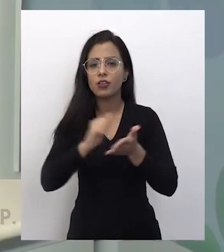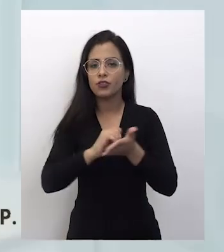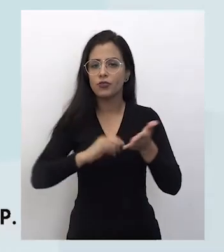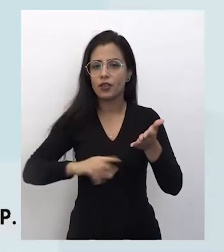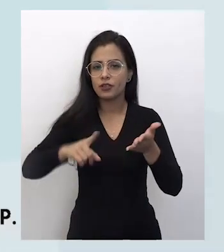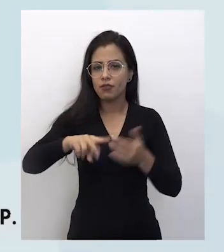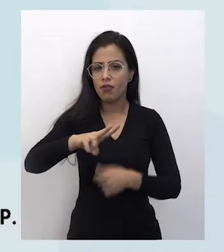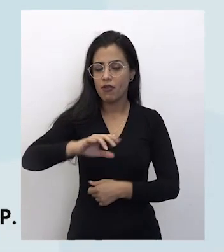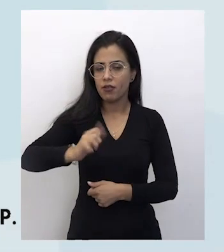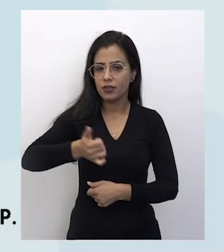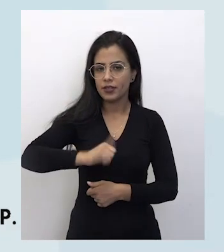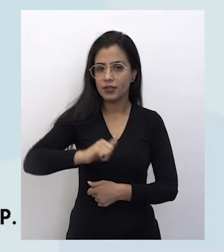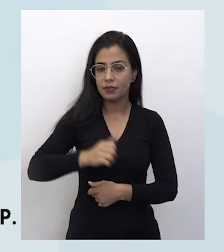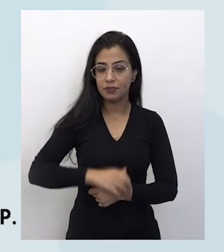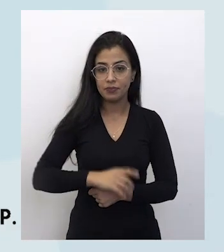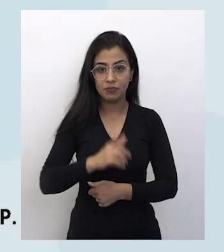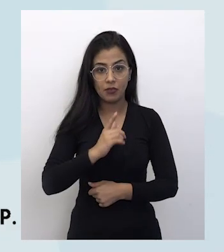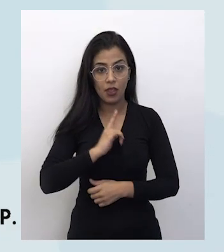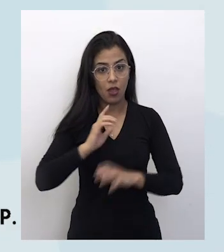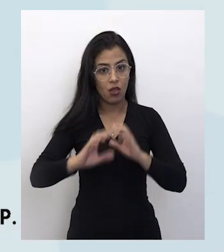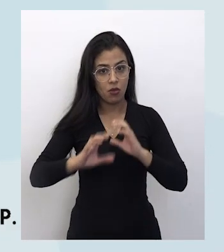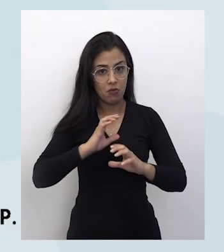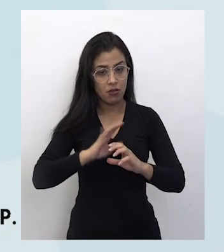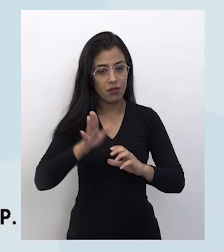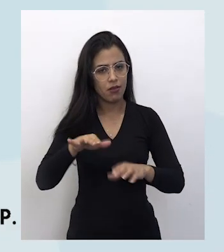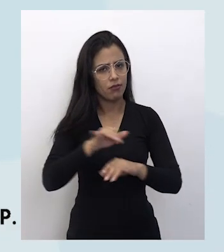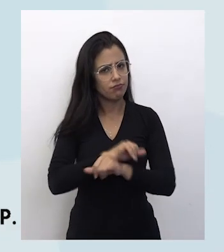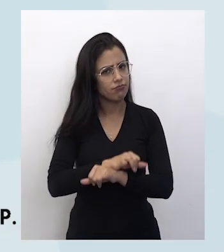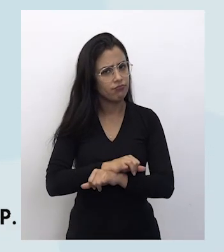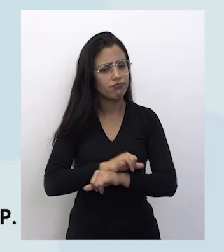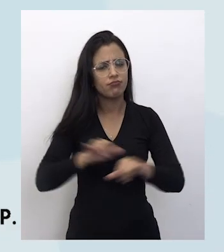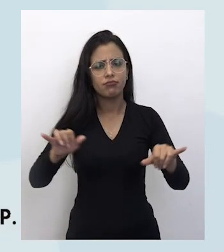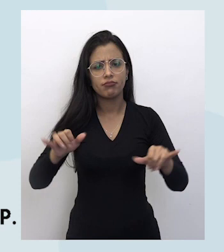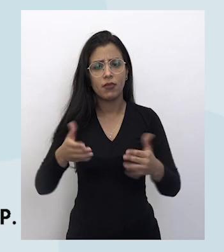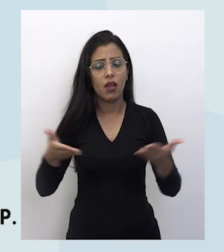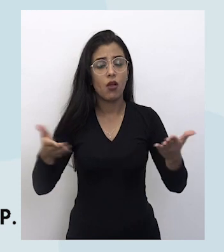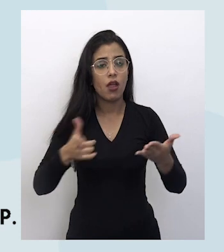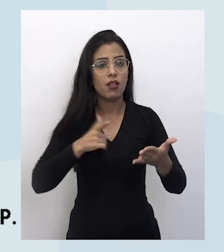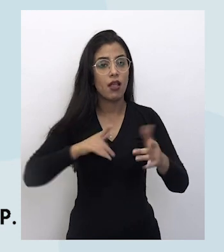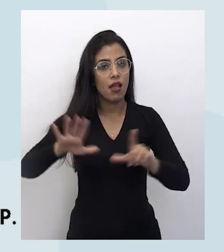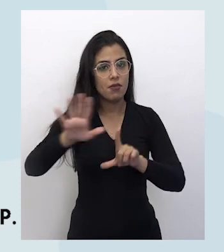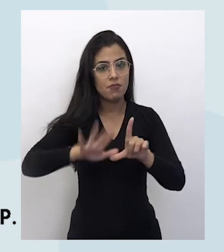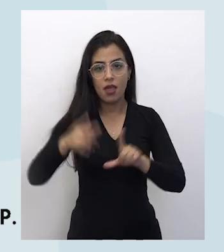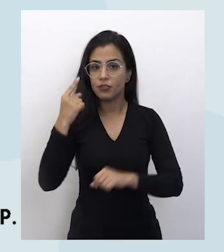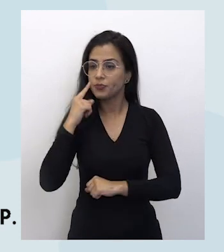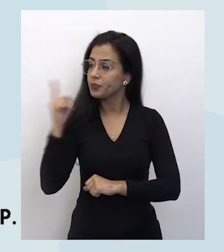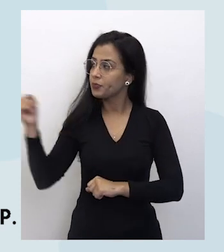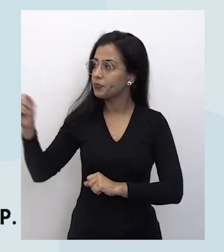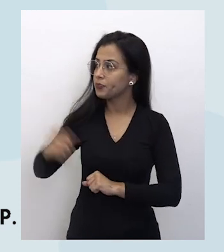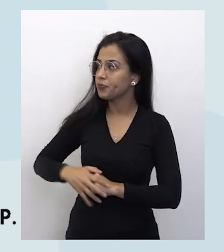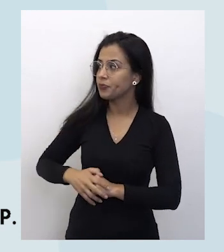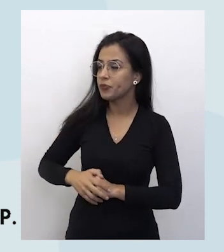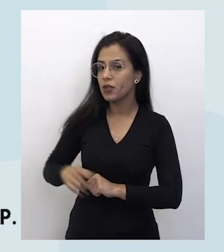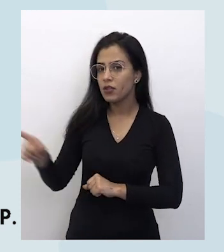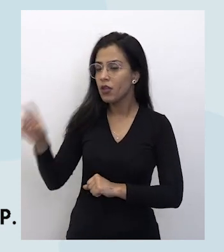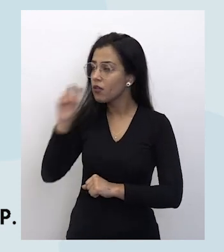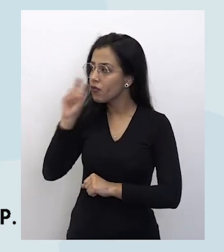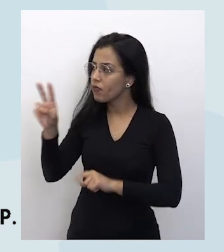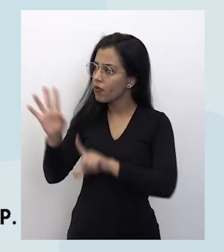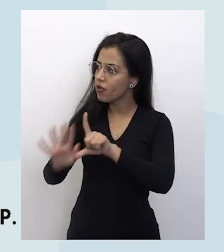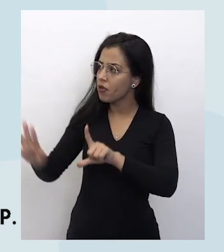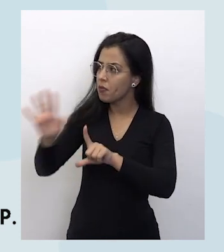que tem um meio de comunicação que seria amplamente divulgado. Agora tem uma imagem aí, Que título você daria para uma